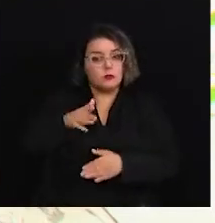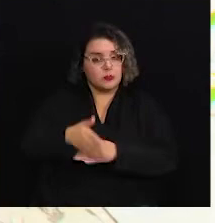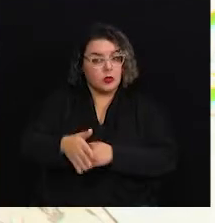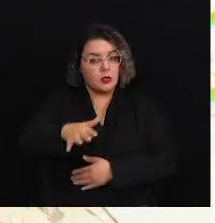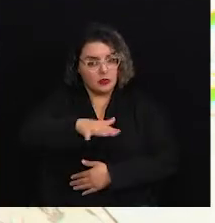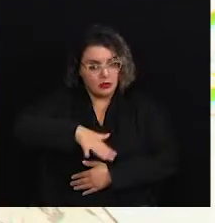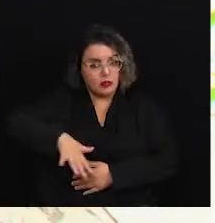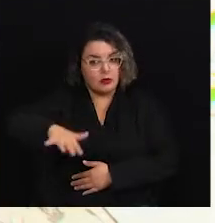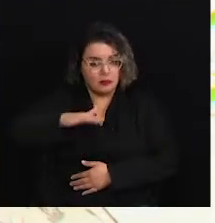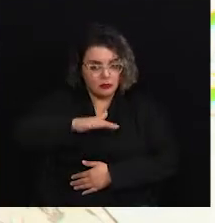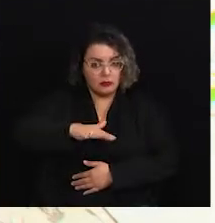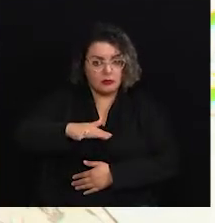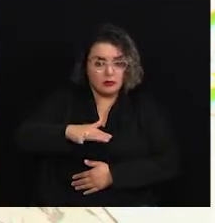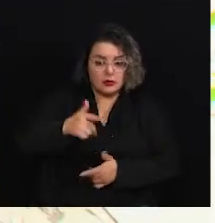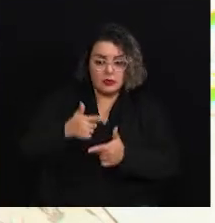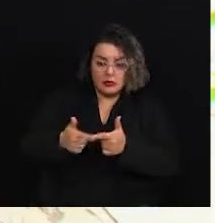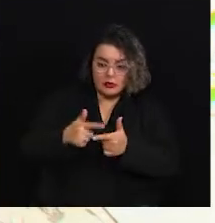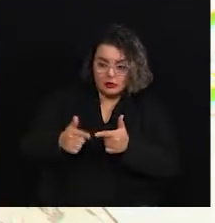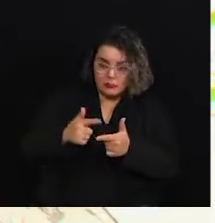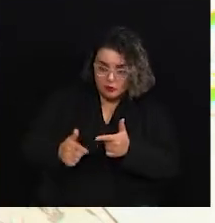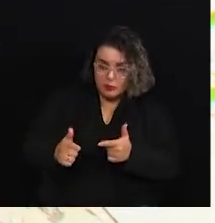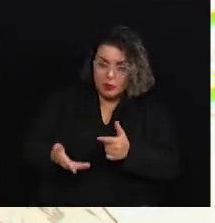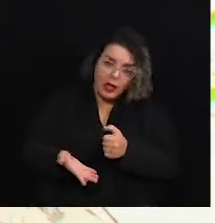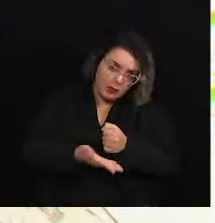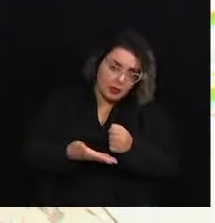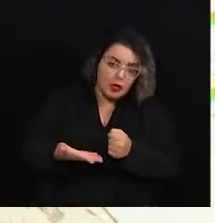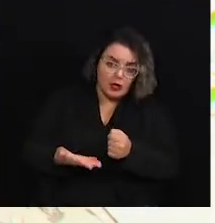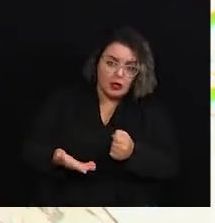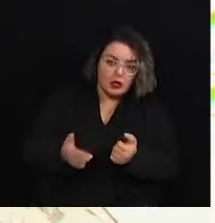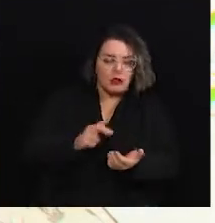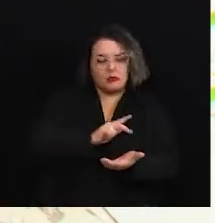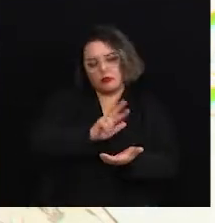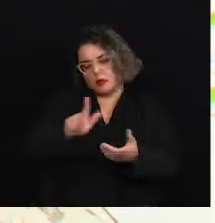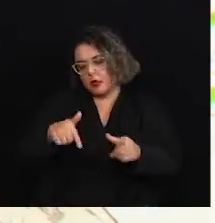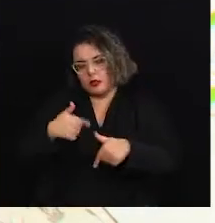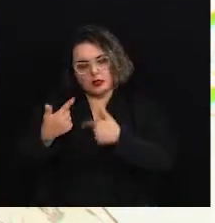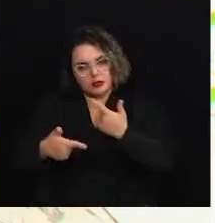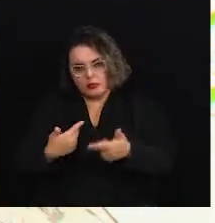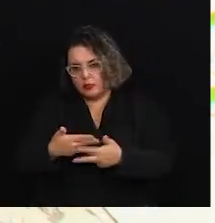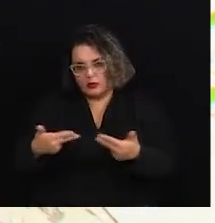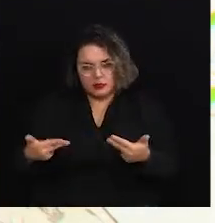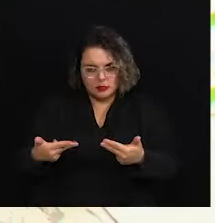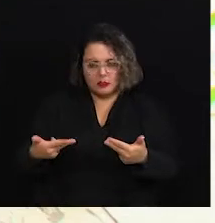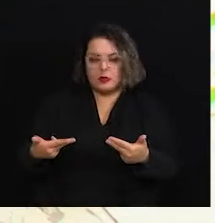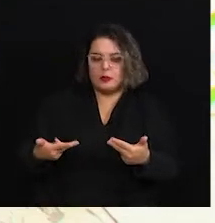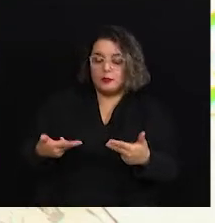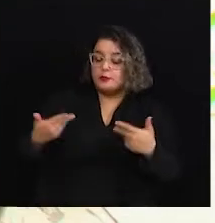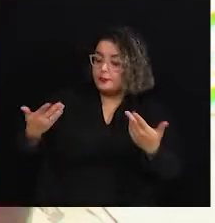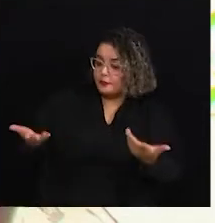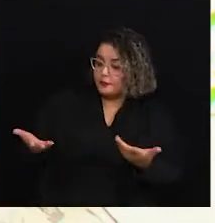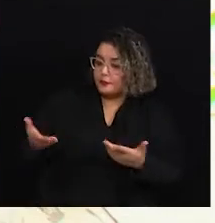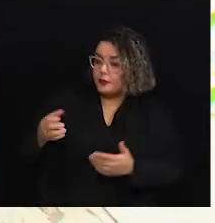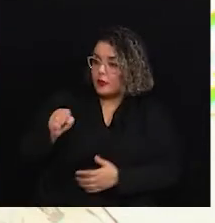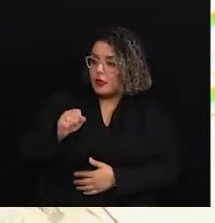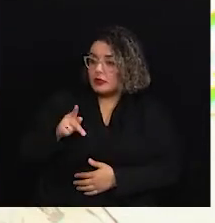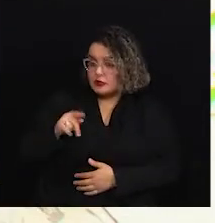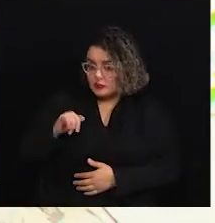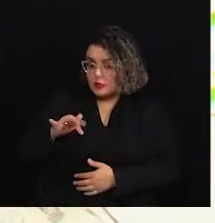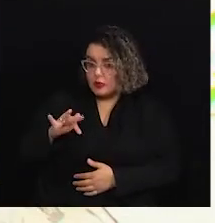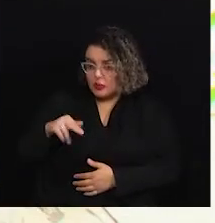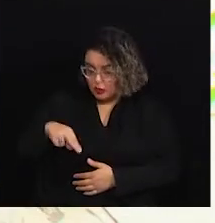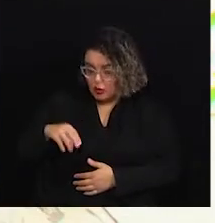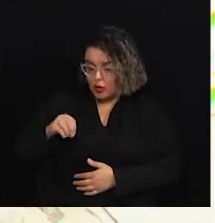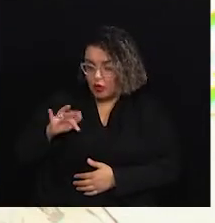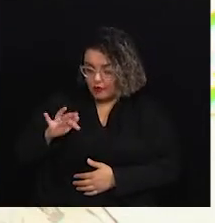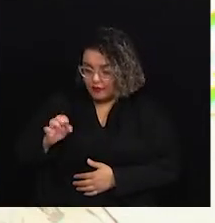entrar nesse mercado a partir dessa dor básica e depois, obviamente, tem vários desdobramentos a partir disso. No caso de uma spin-off, que